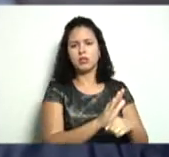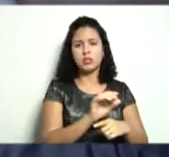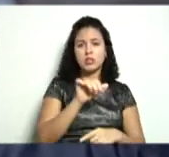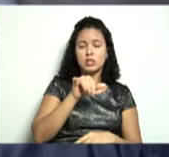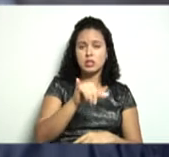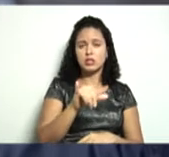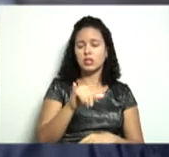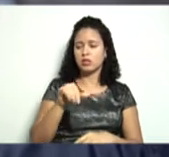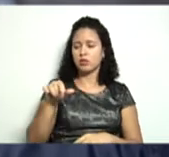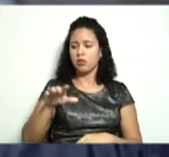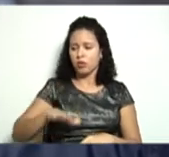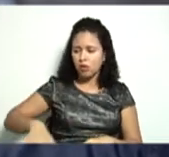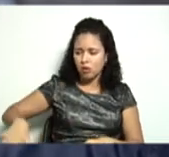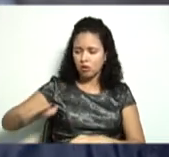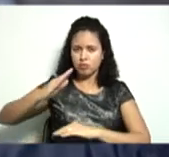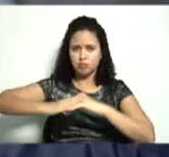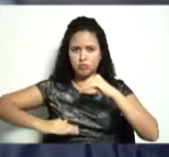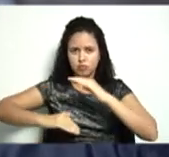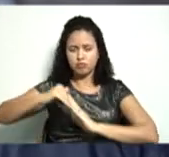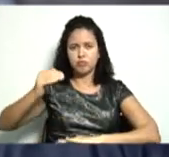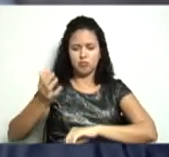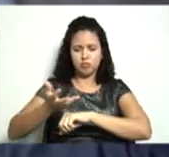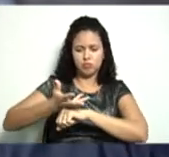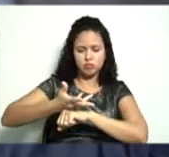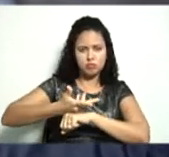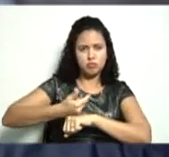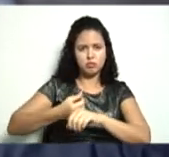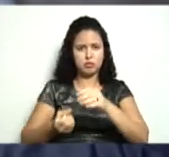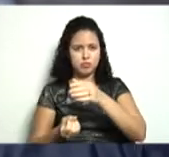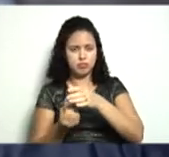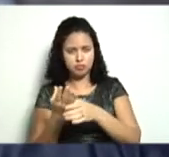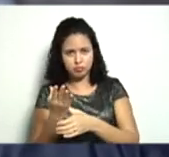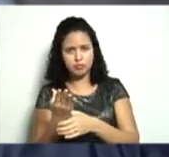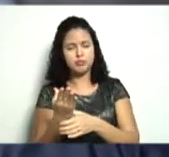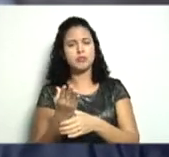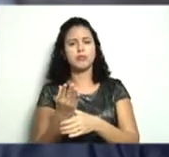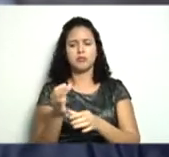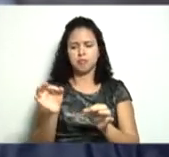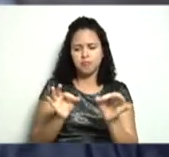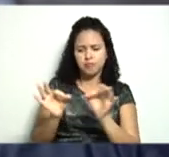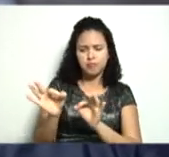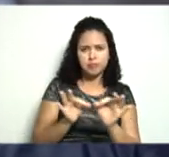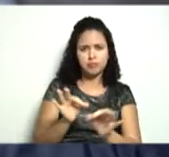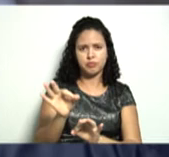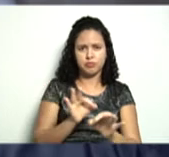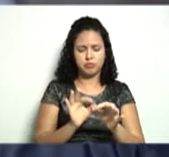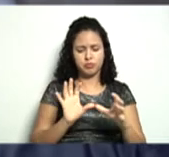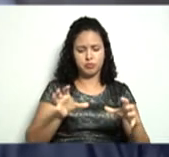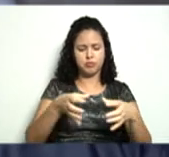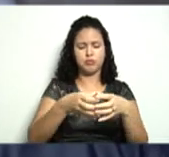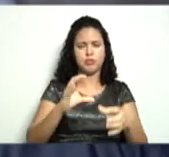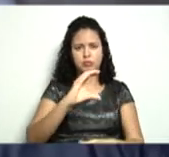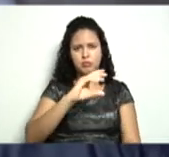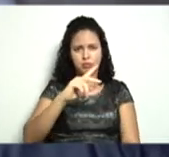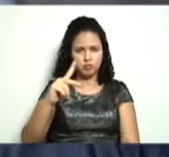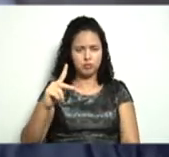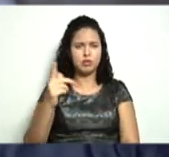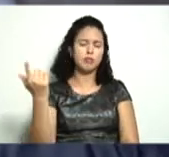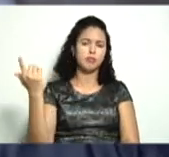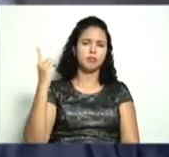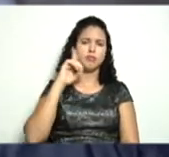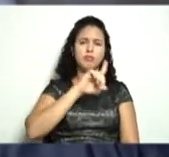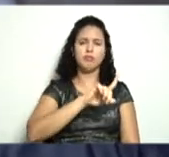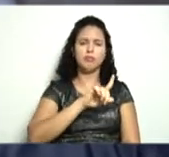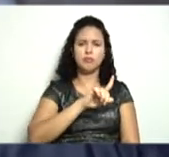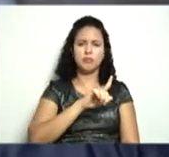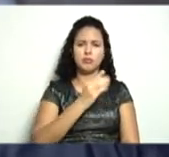mais qualificados, se nós produzirmos mais, se nós estivermos mais organizados com o cooperativismo, certamente vai